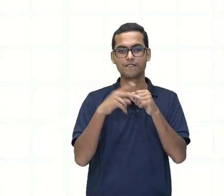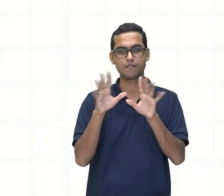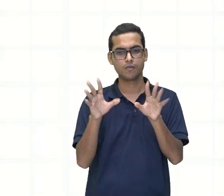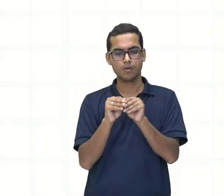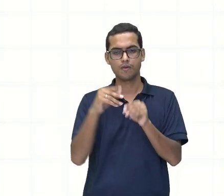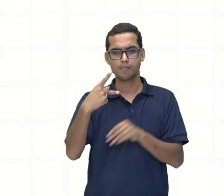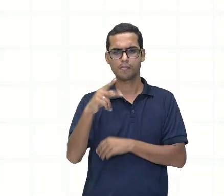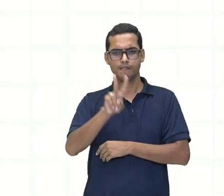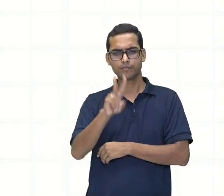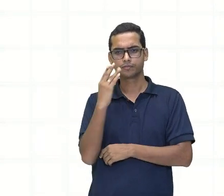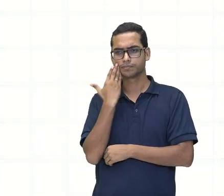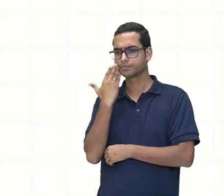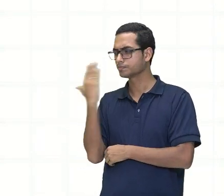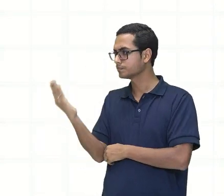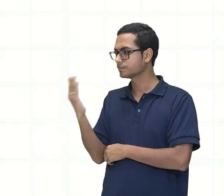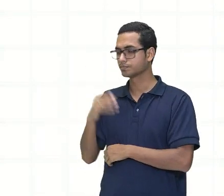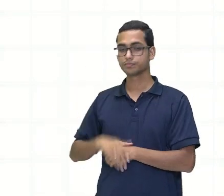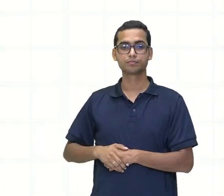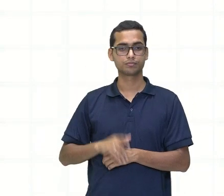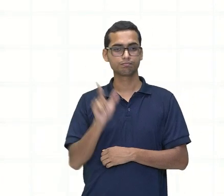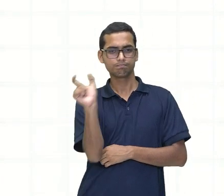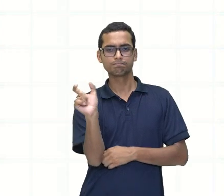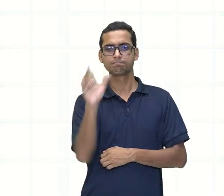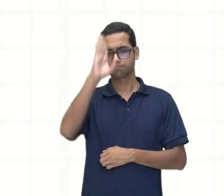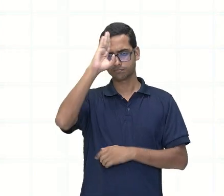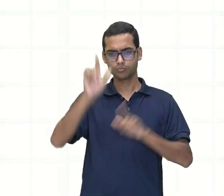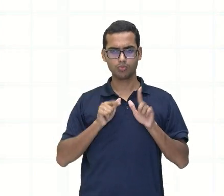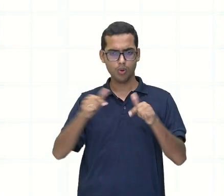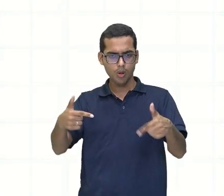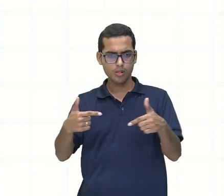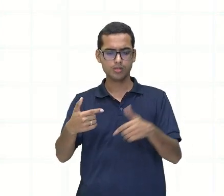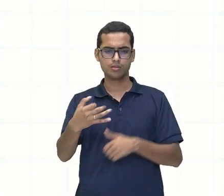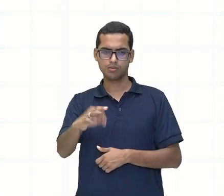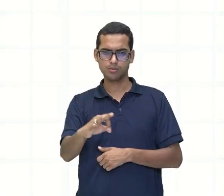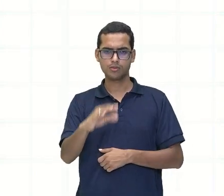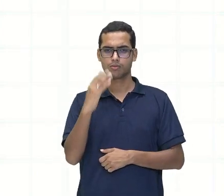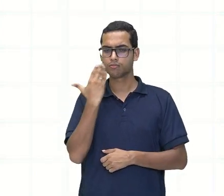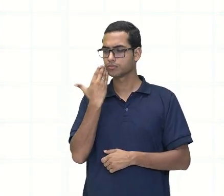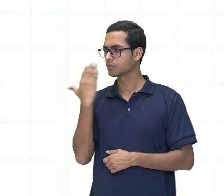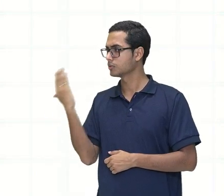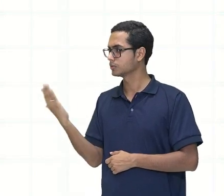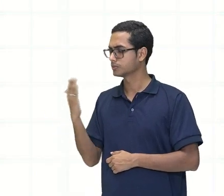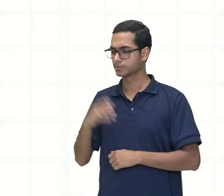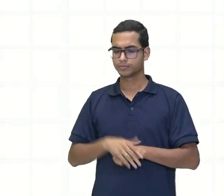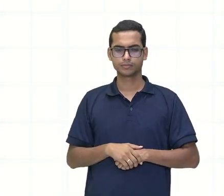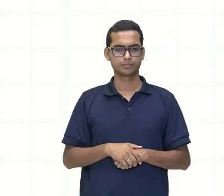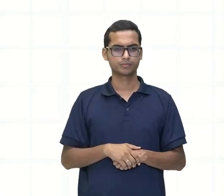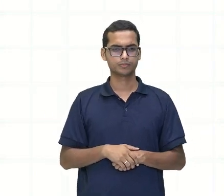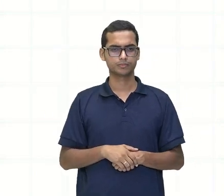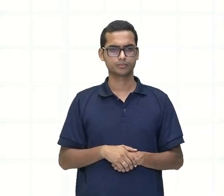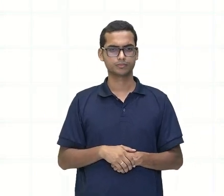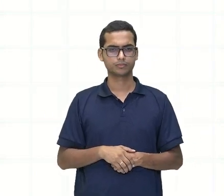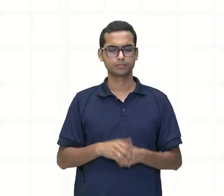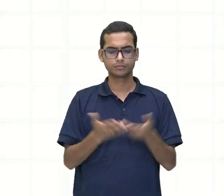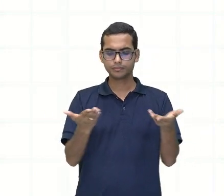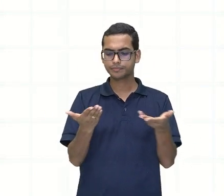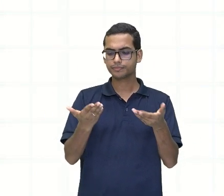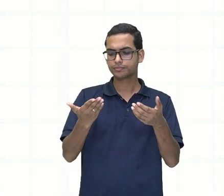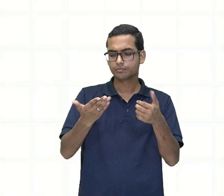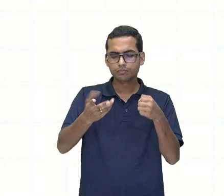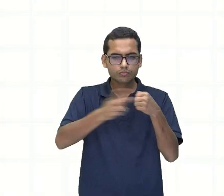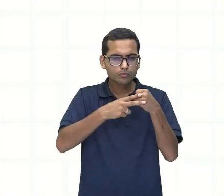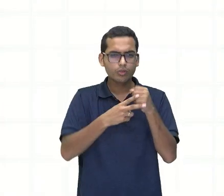de ação, tá? Então, é um verbo de ação. Correu, delfino correu para o mar. Olha só, o verbo